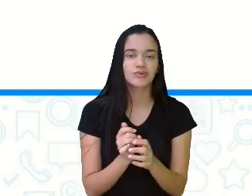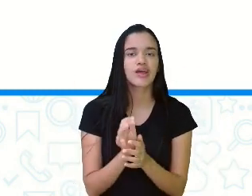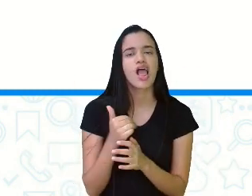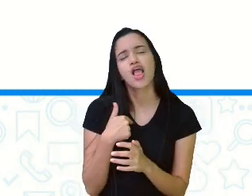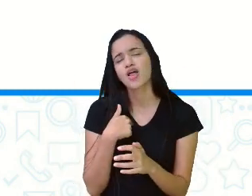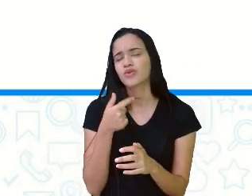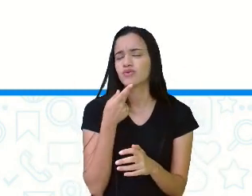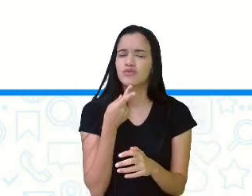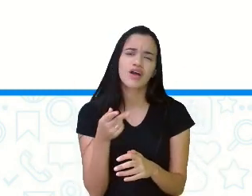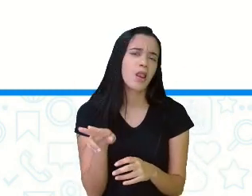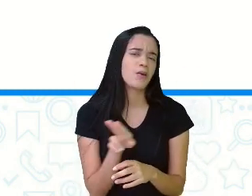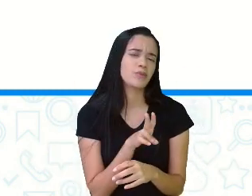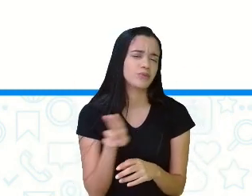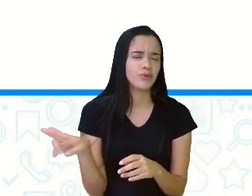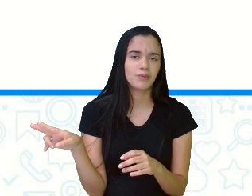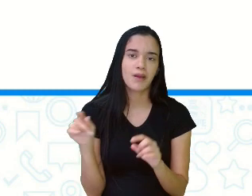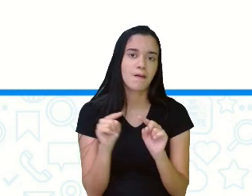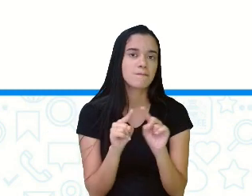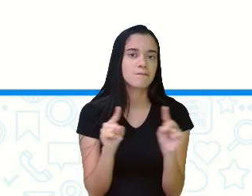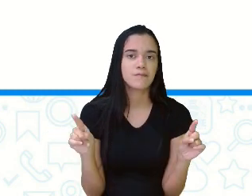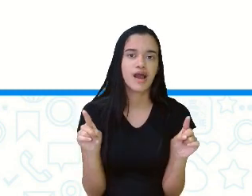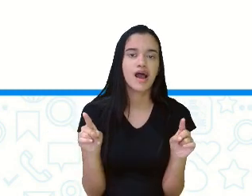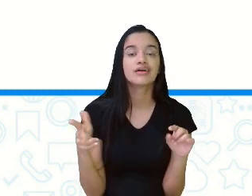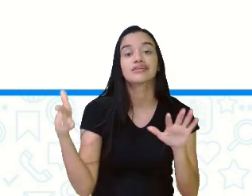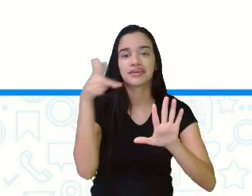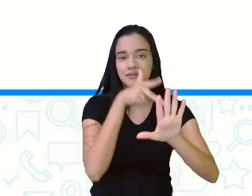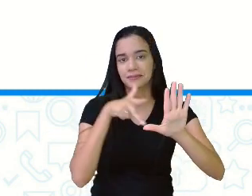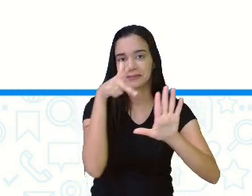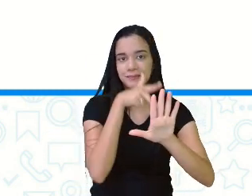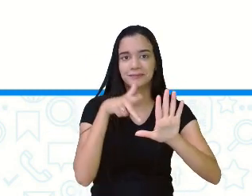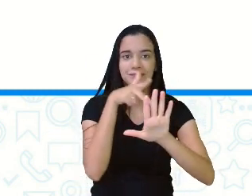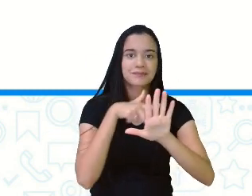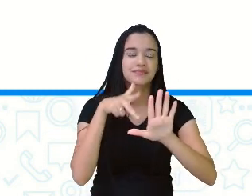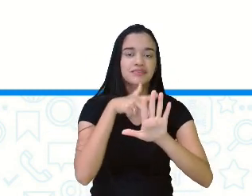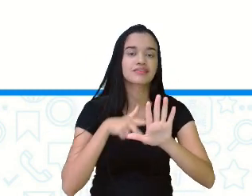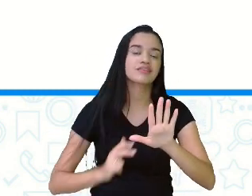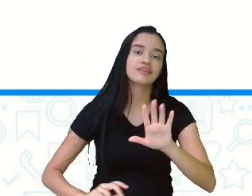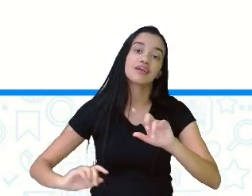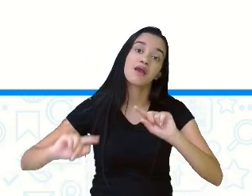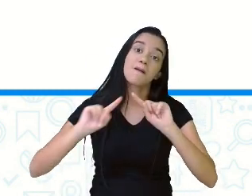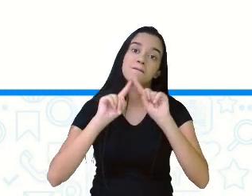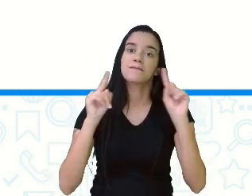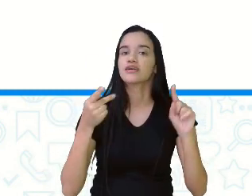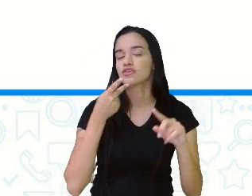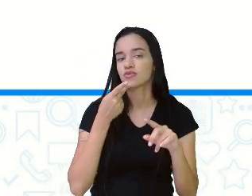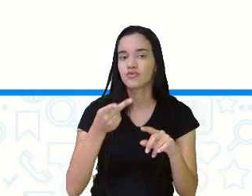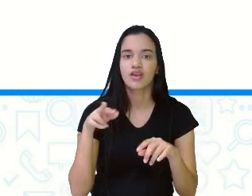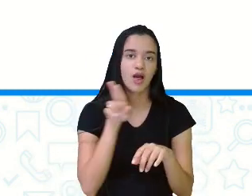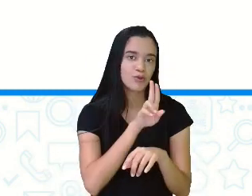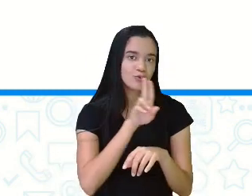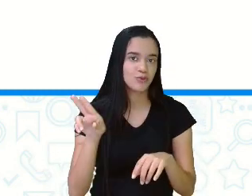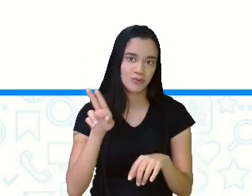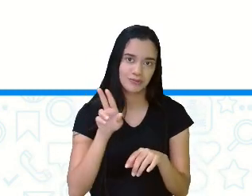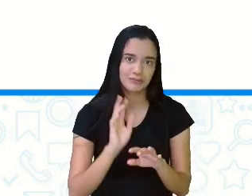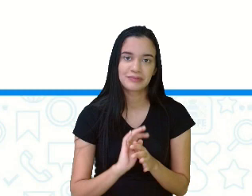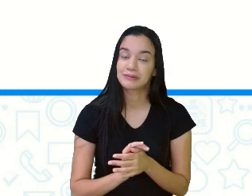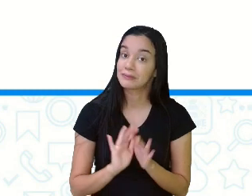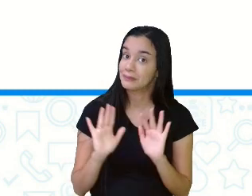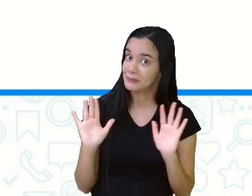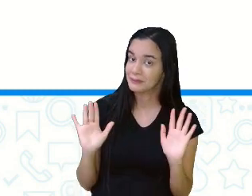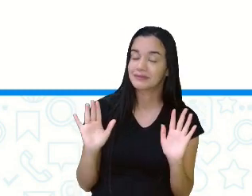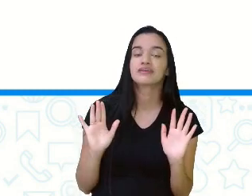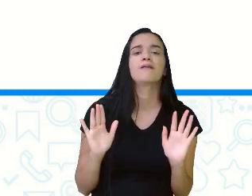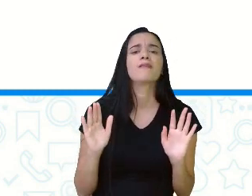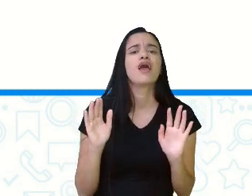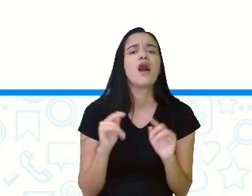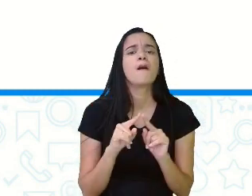não vou citar nomes, né? Mas eu queria dizer que é da produção. Mas eu não vou falar nomes, né? Para não me comprometer, tá certo?